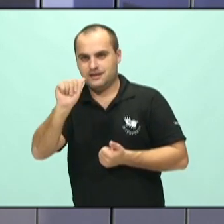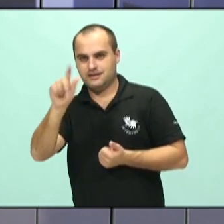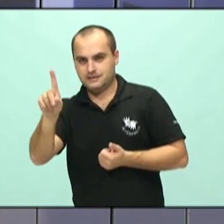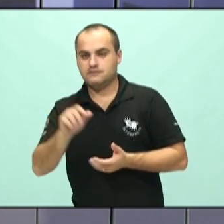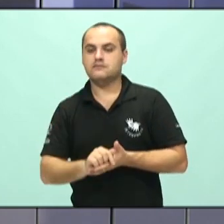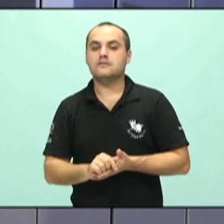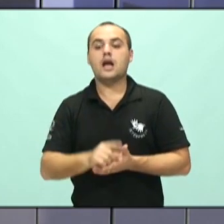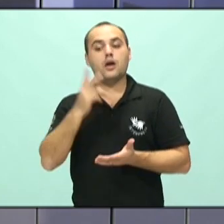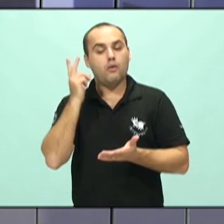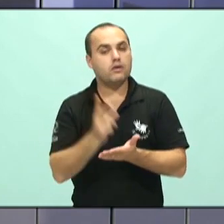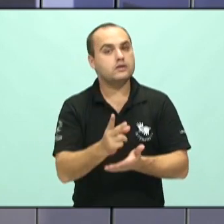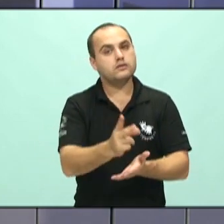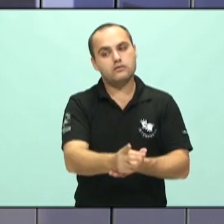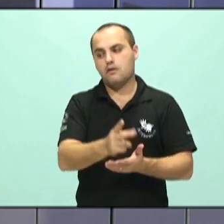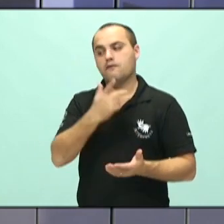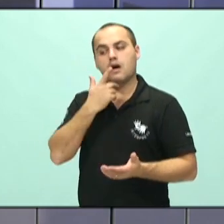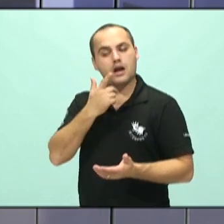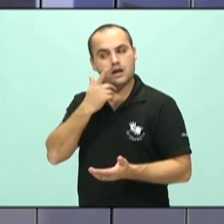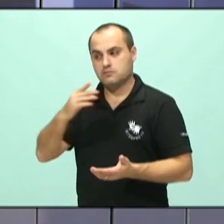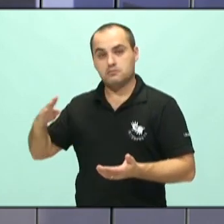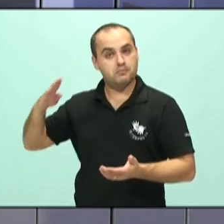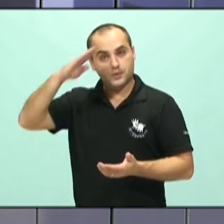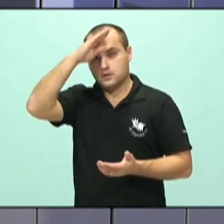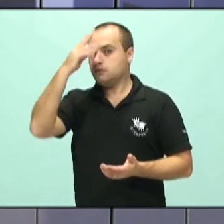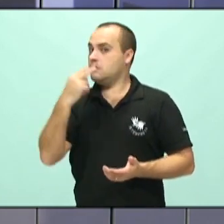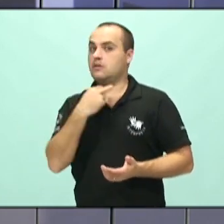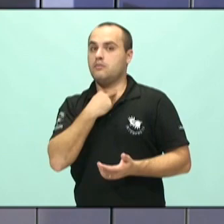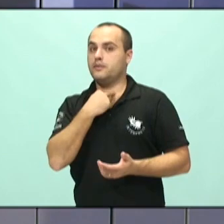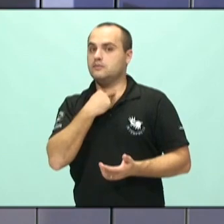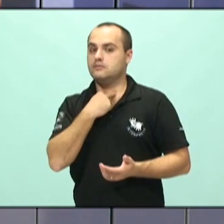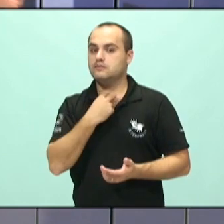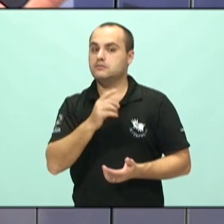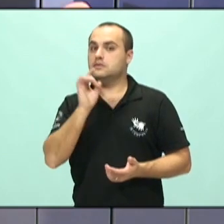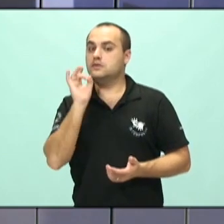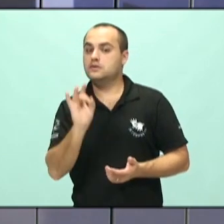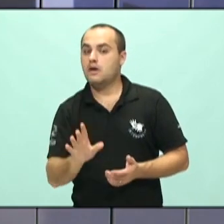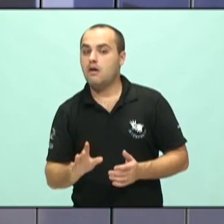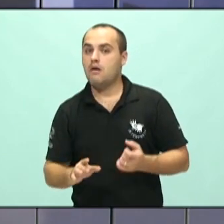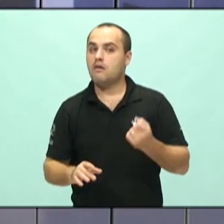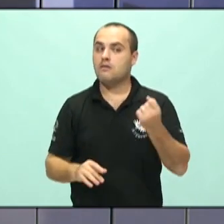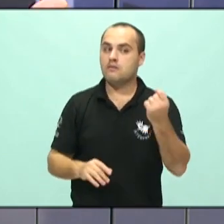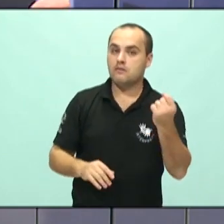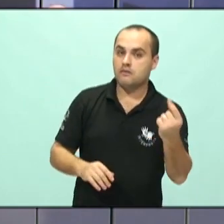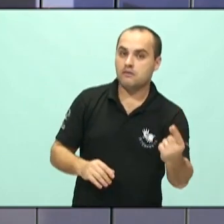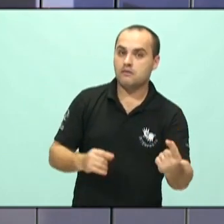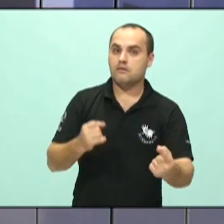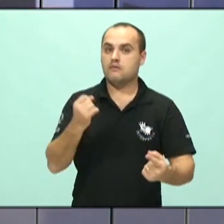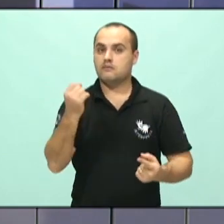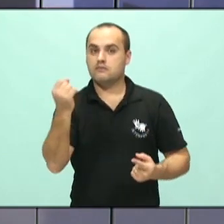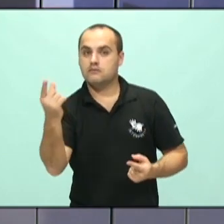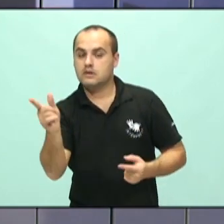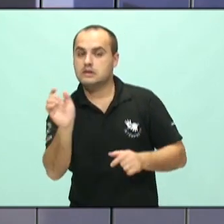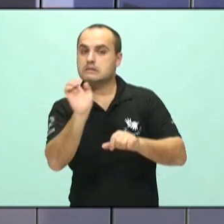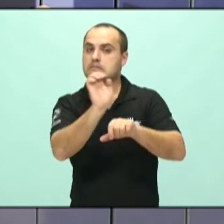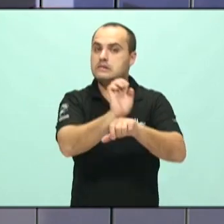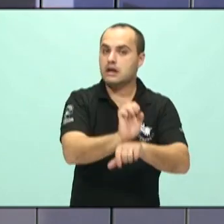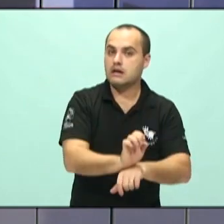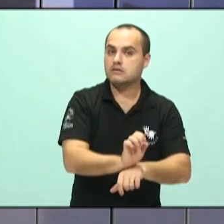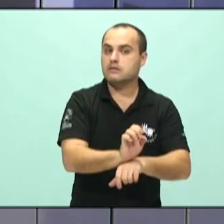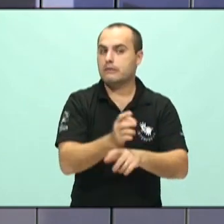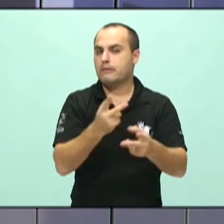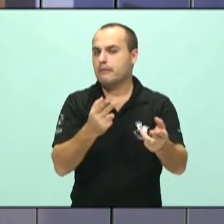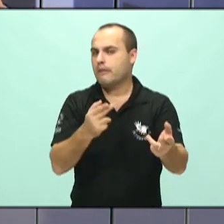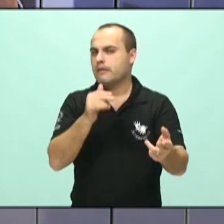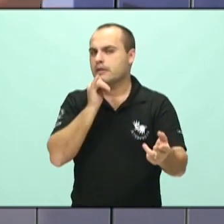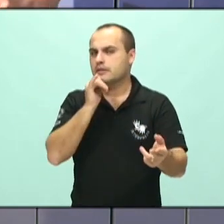ao Bolsonaro, exceto em alguns estados, como São Paulo, onde eles viram